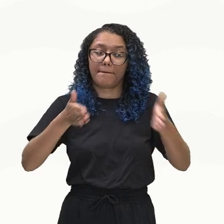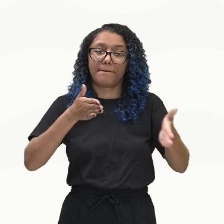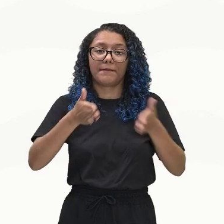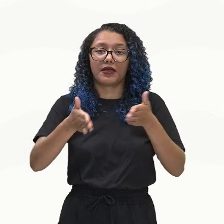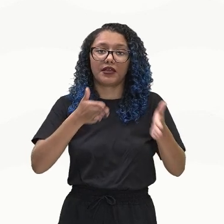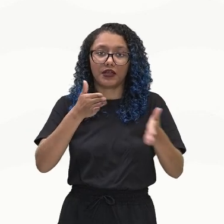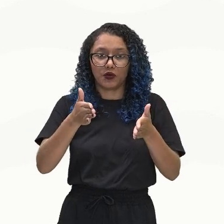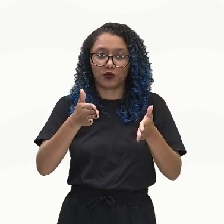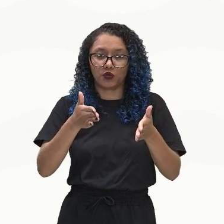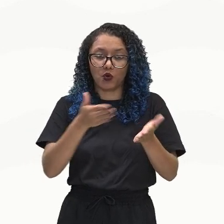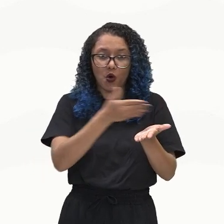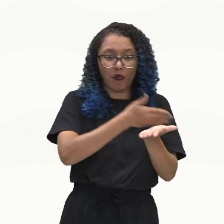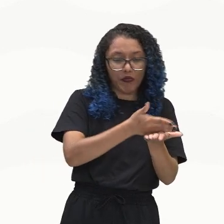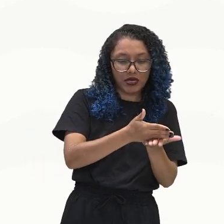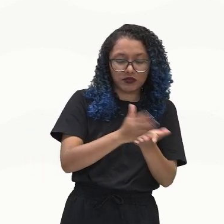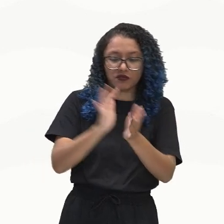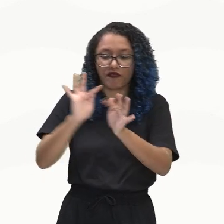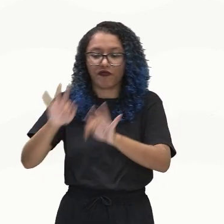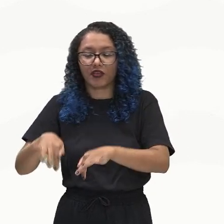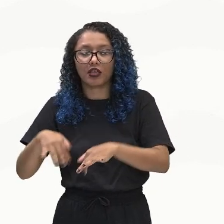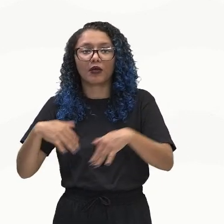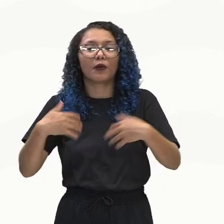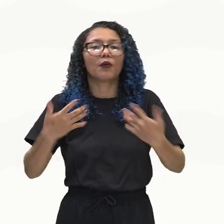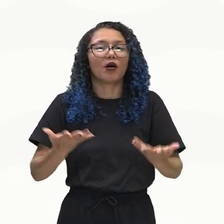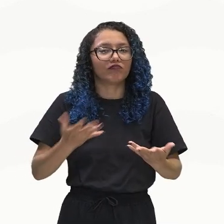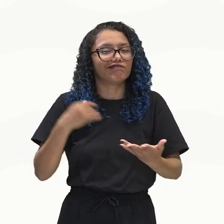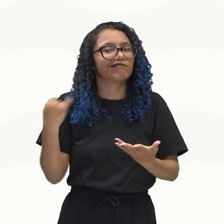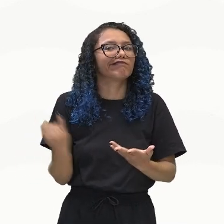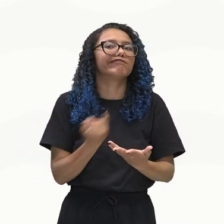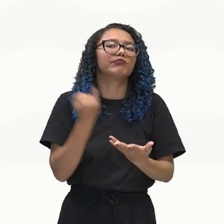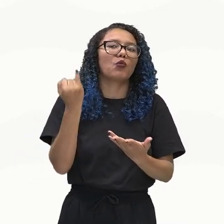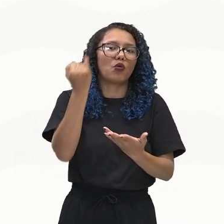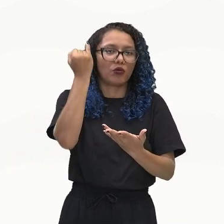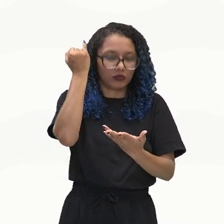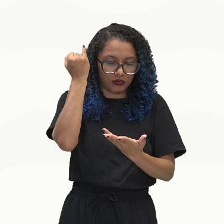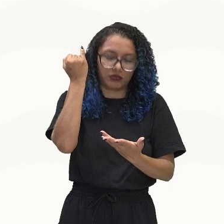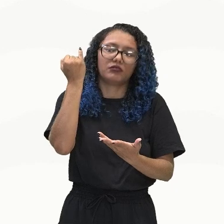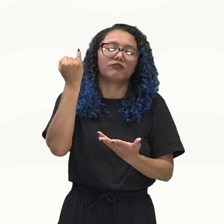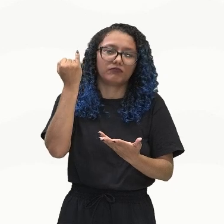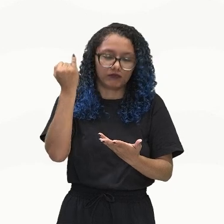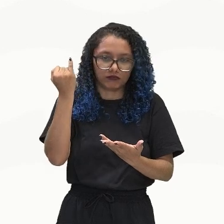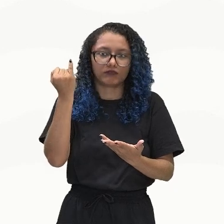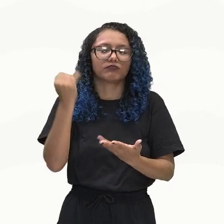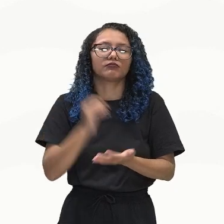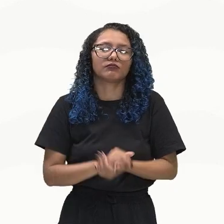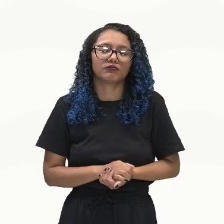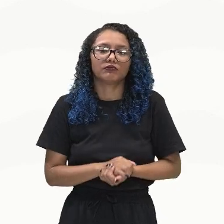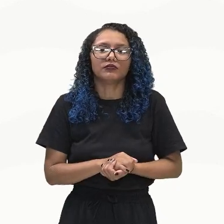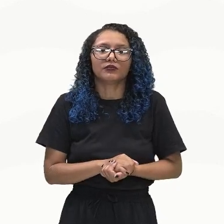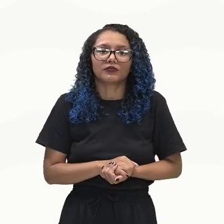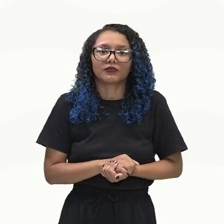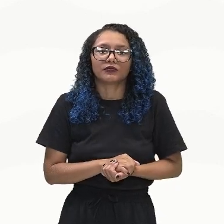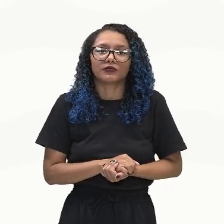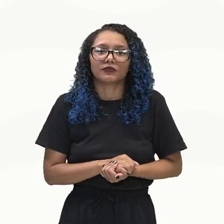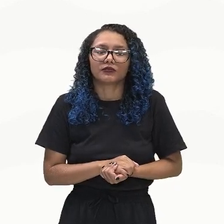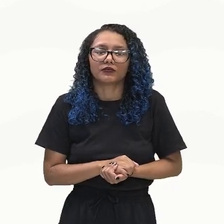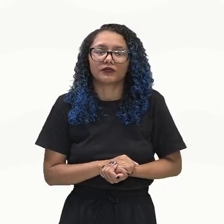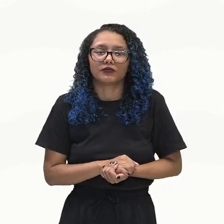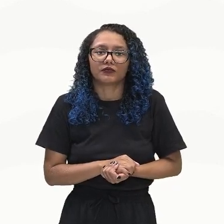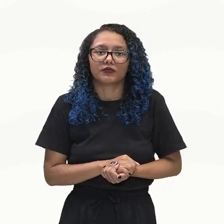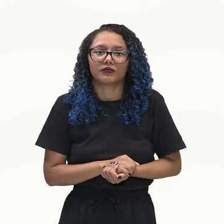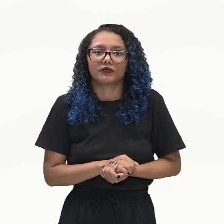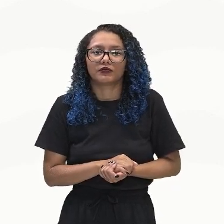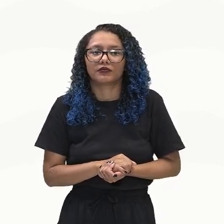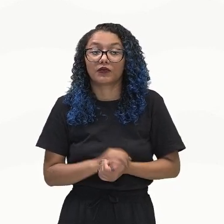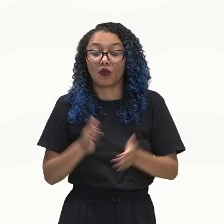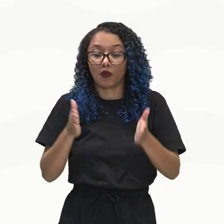cada uma dessas tarefas é extremamente importante, né? Nós precisamos estabelecer as metas e definir o